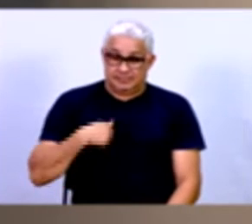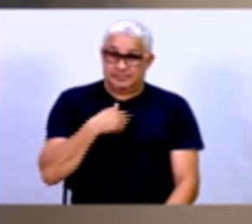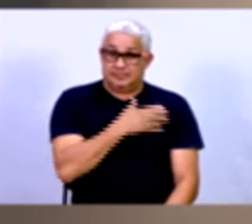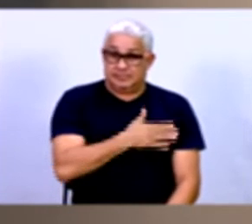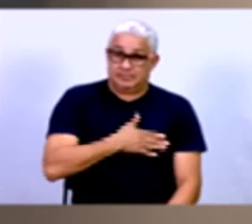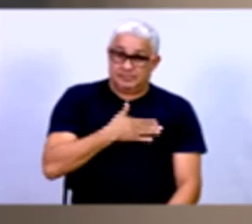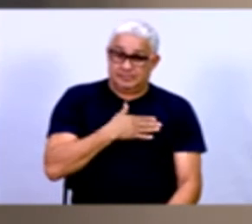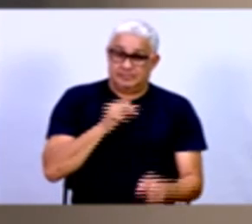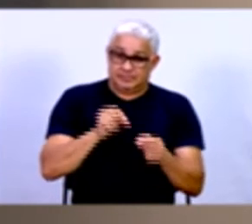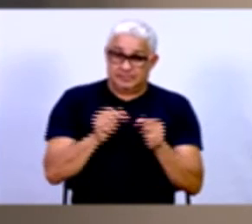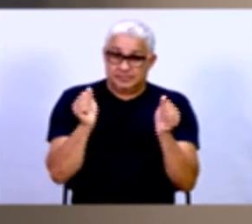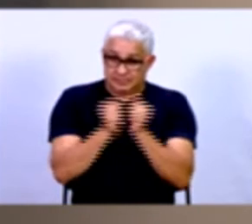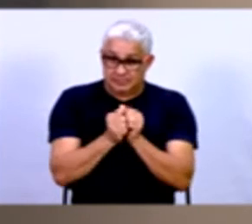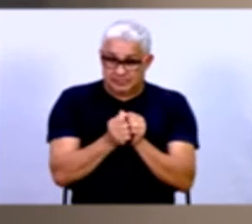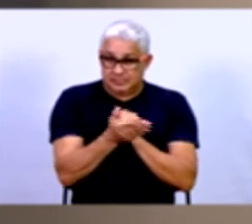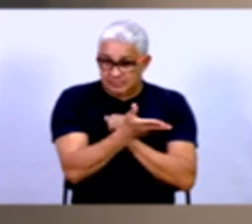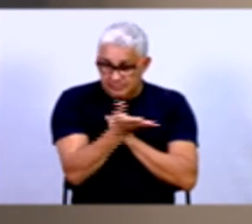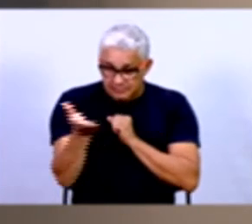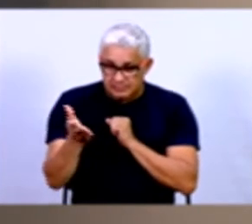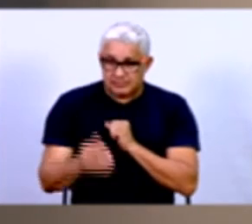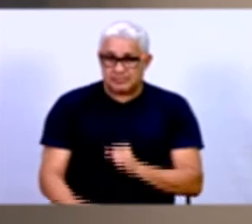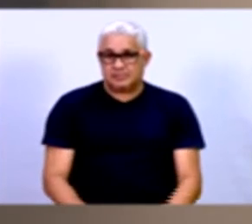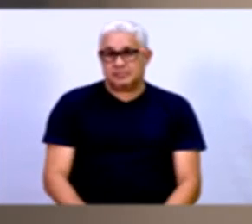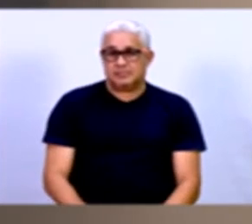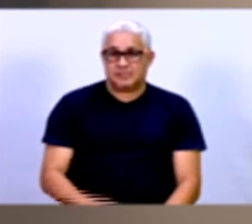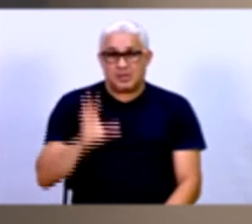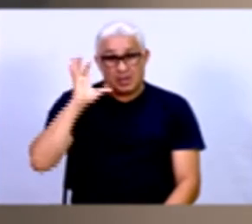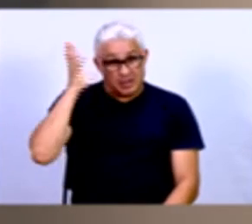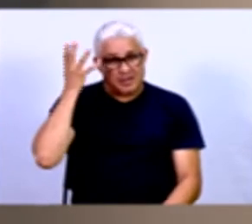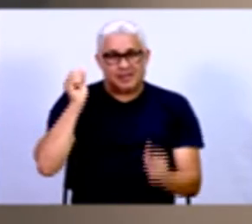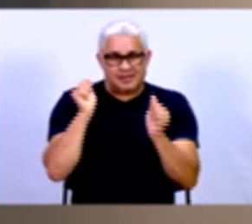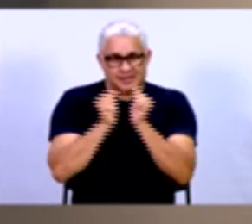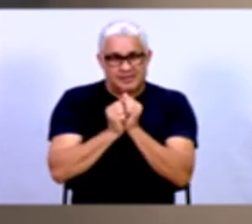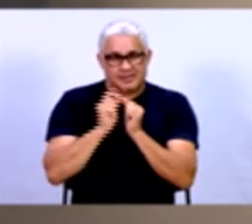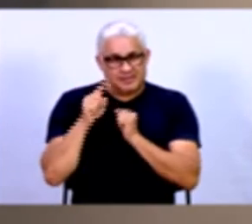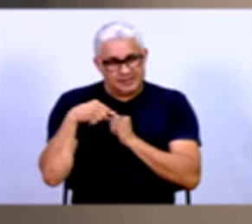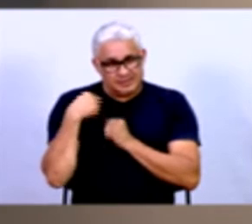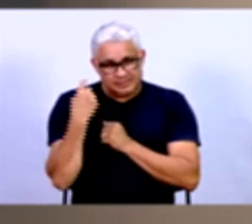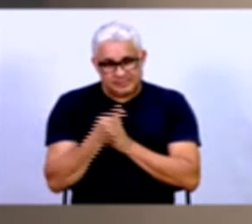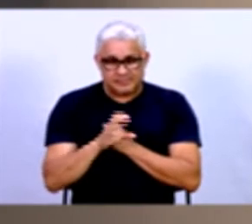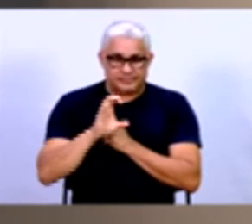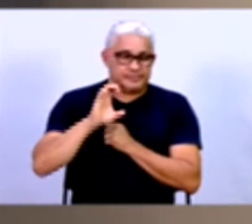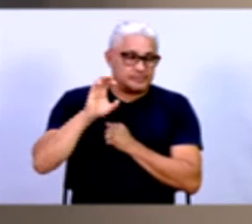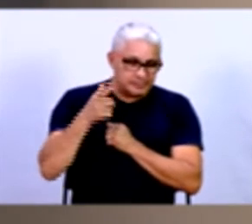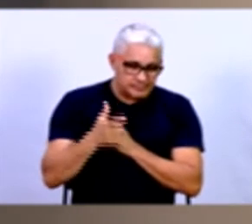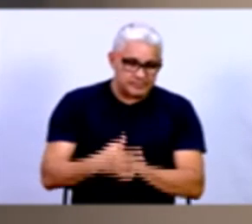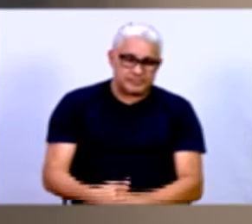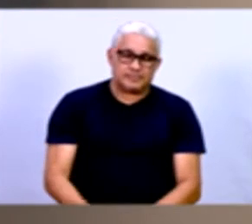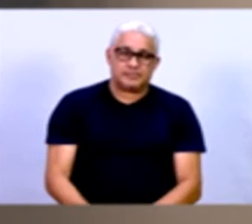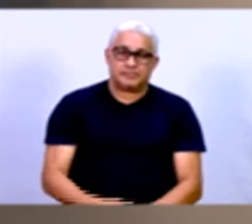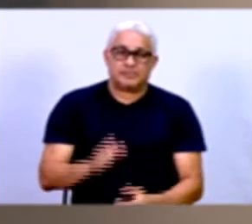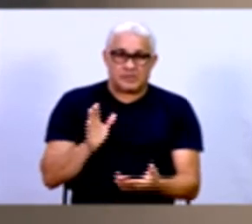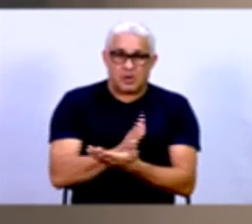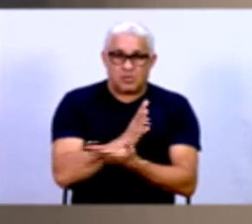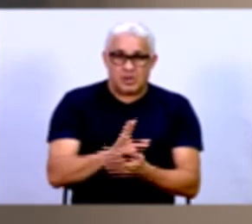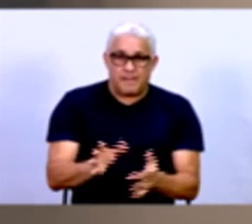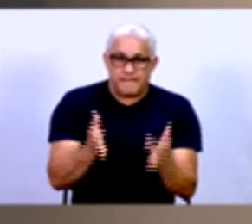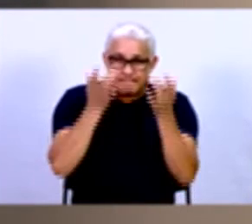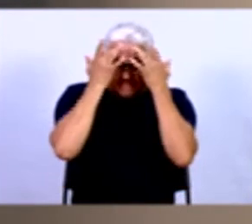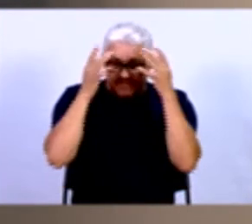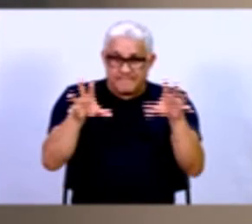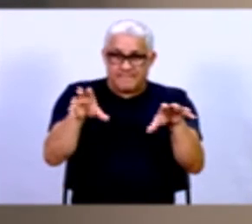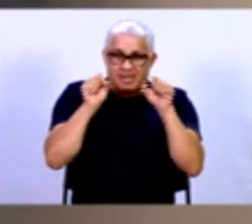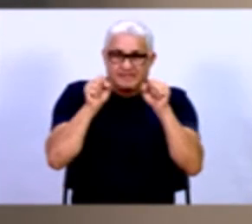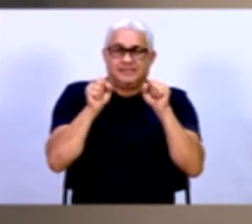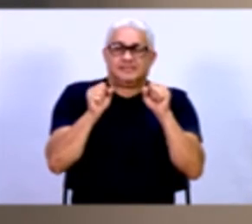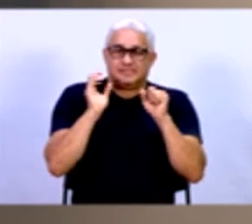de fazer com vocês para a gente resolvendo junto isso aí. Lógico, né, que quem já pegou certinho já pode ir dando